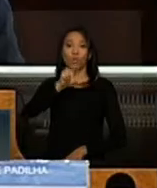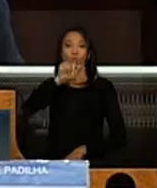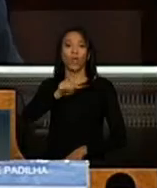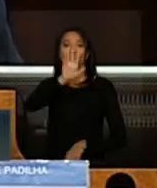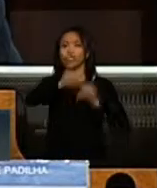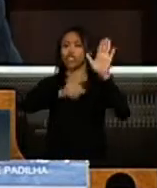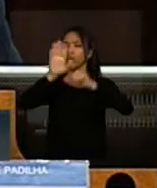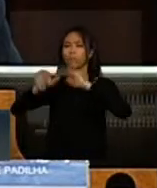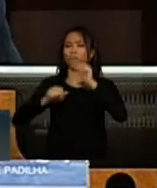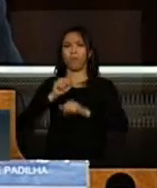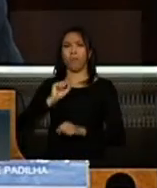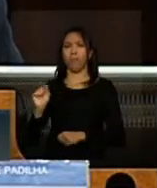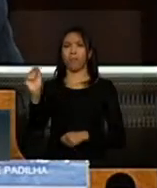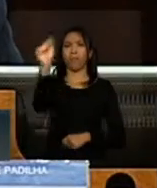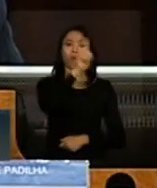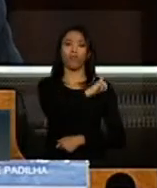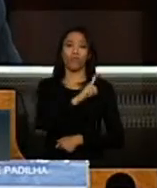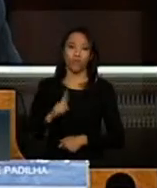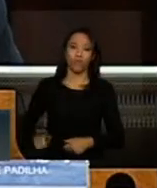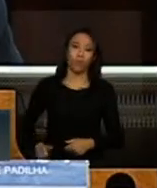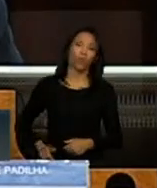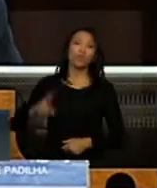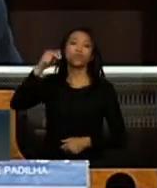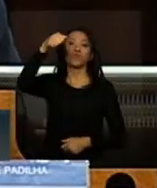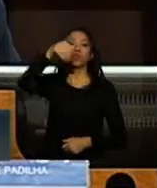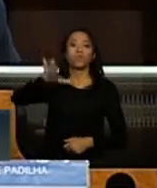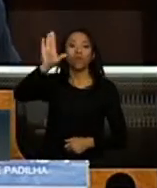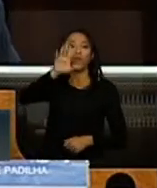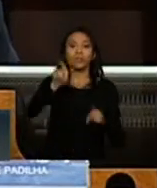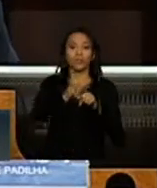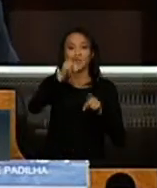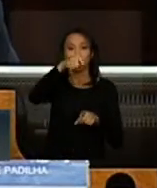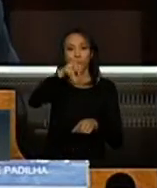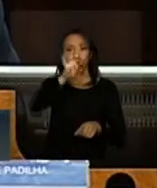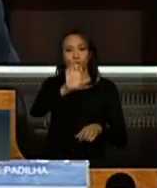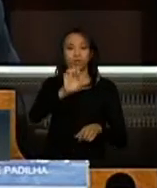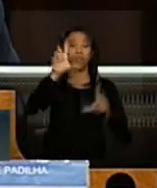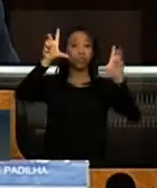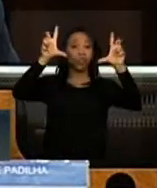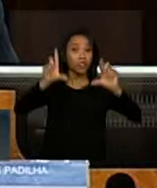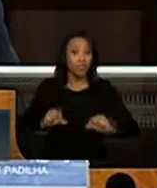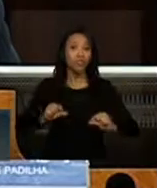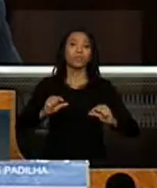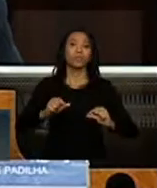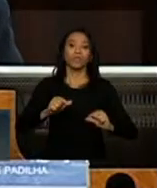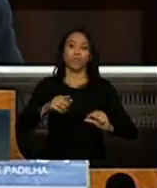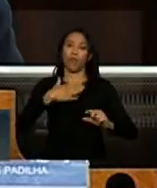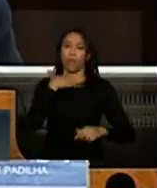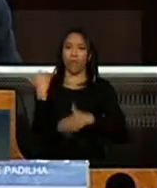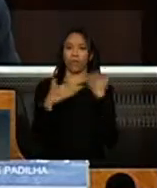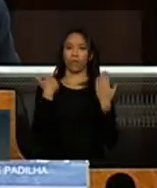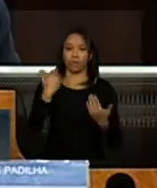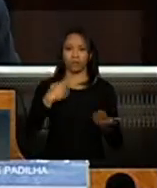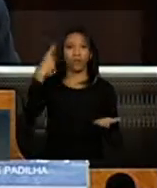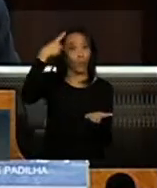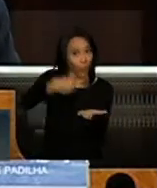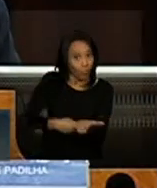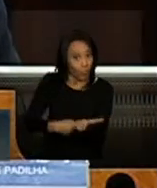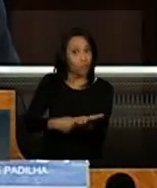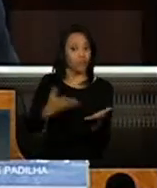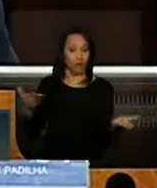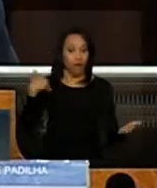Norte e Nordeste do país para fazer o pacto de redução da mortalidade infantil e da mortalidade materna. E agora, quando a presidenta